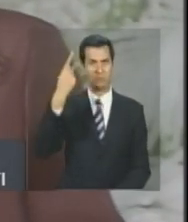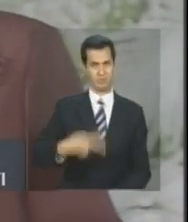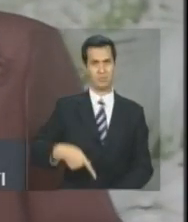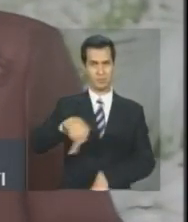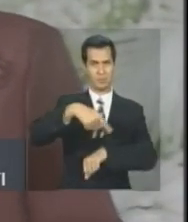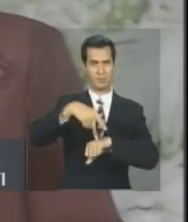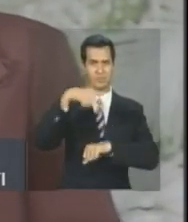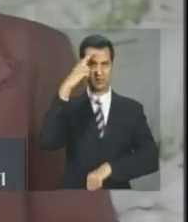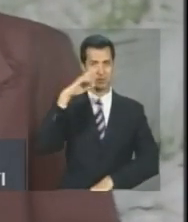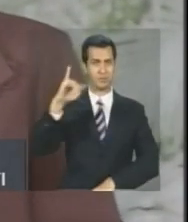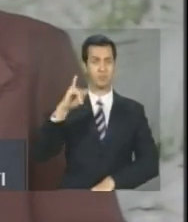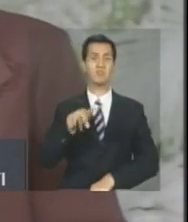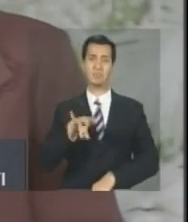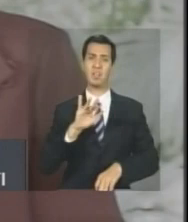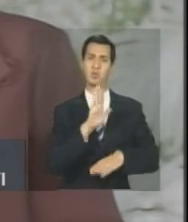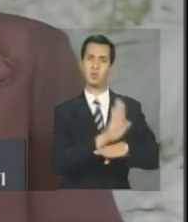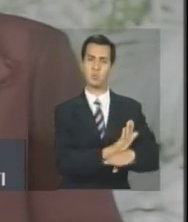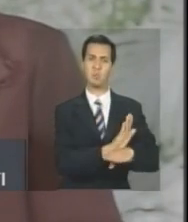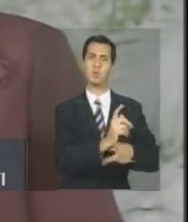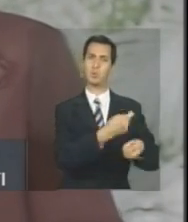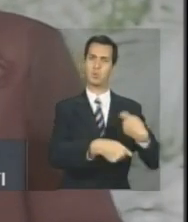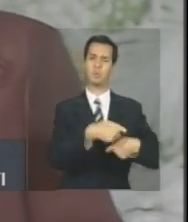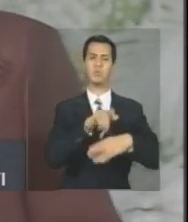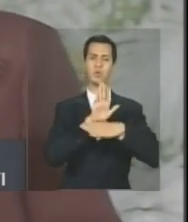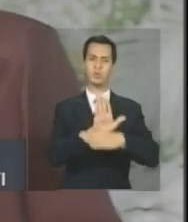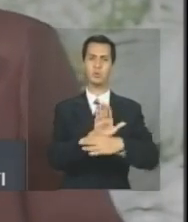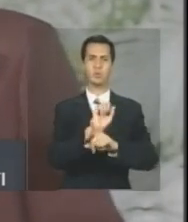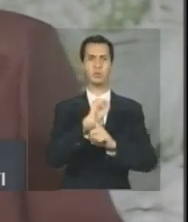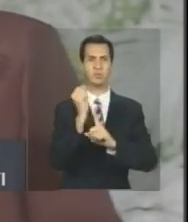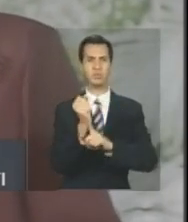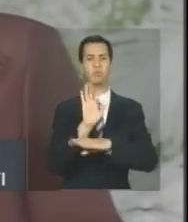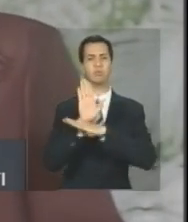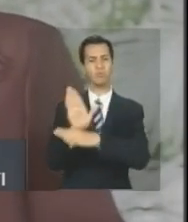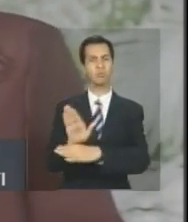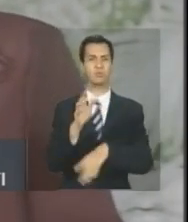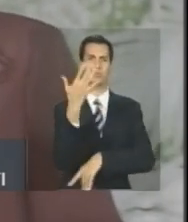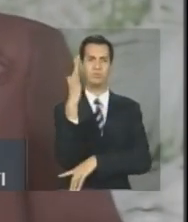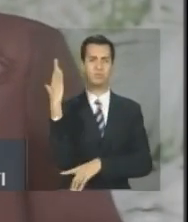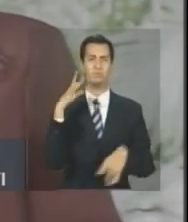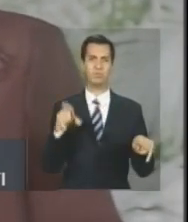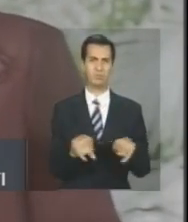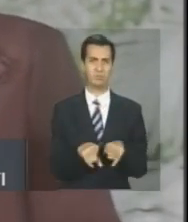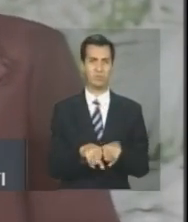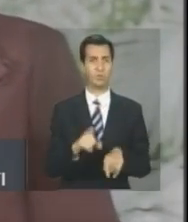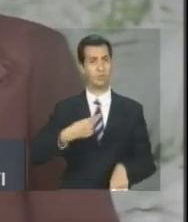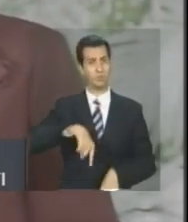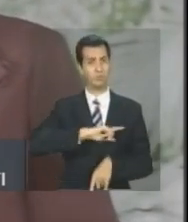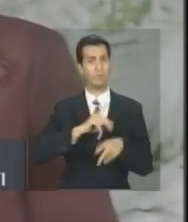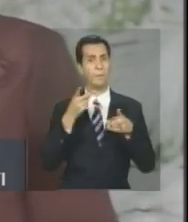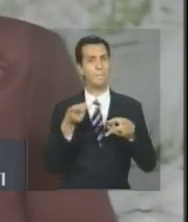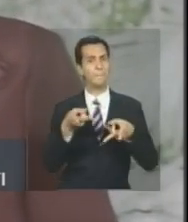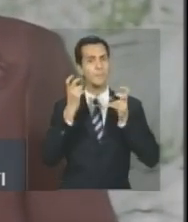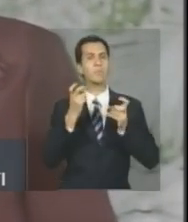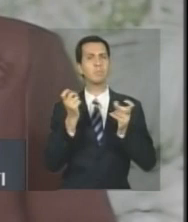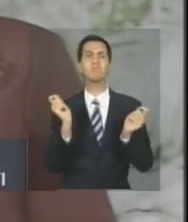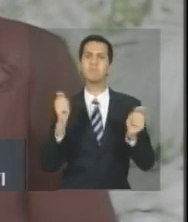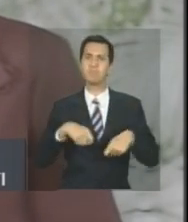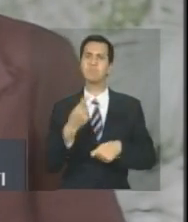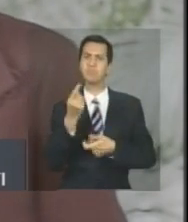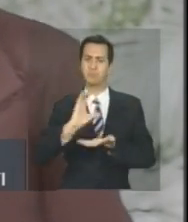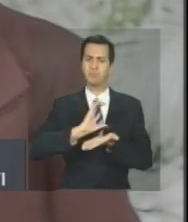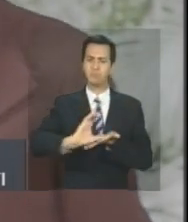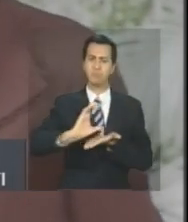benefícios econômicos, sociais e ambientais. Verificamos ainda investimento importante